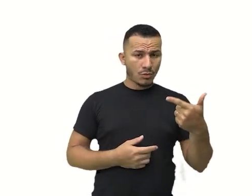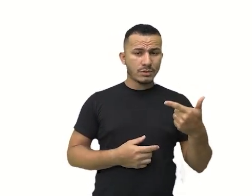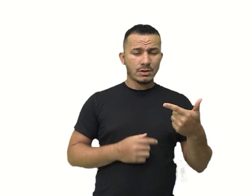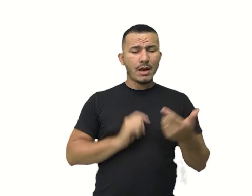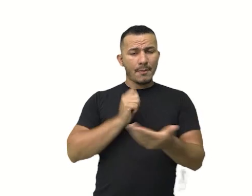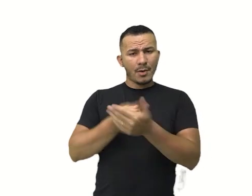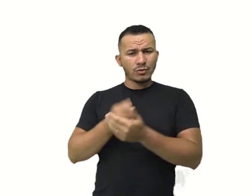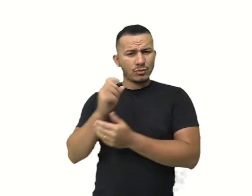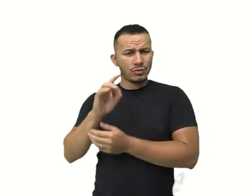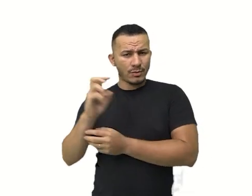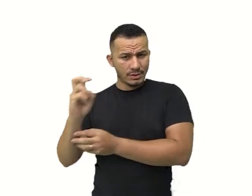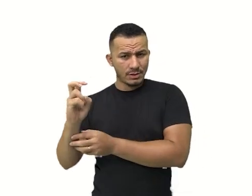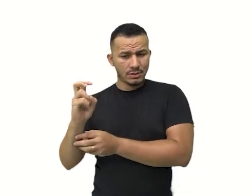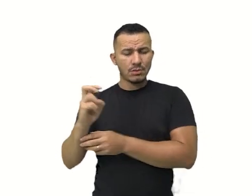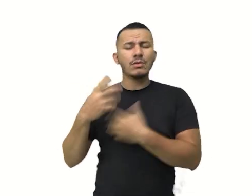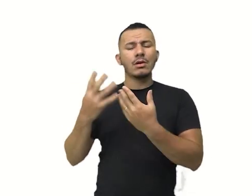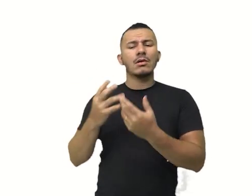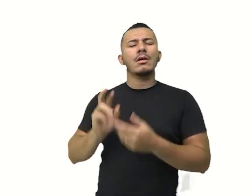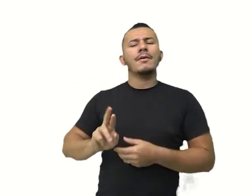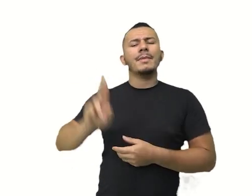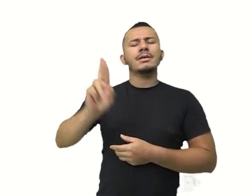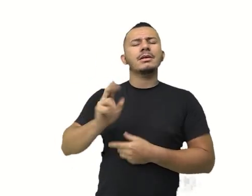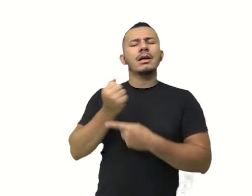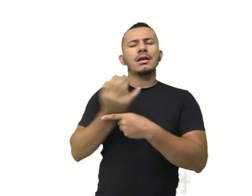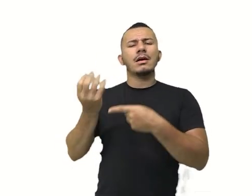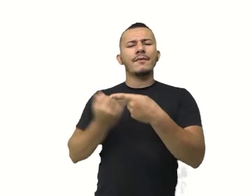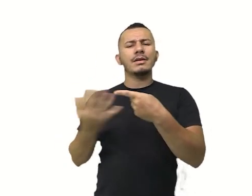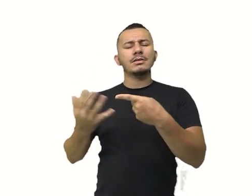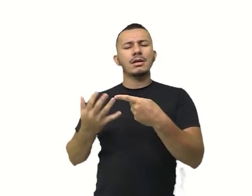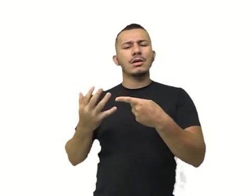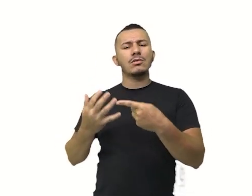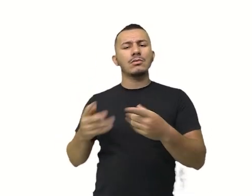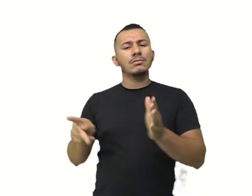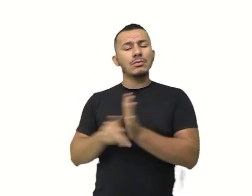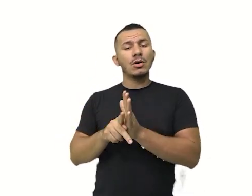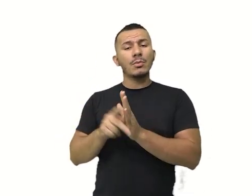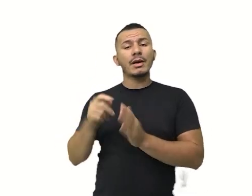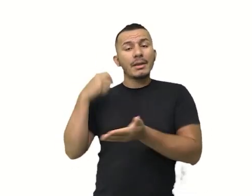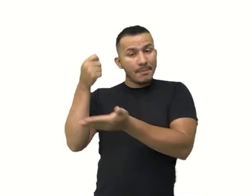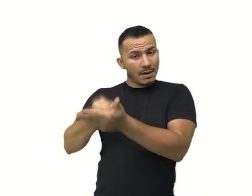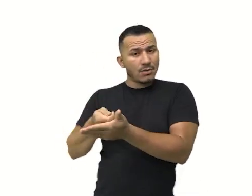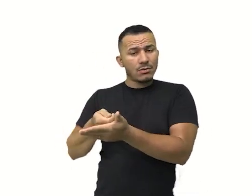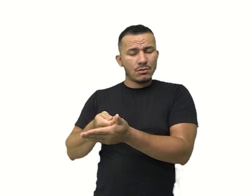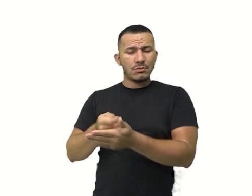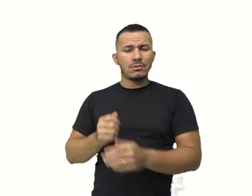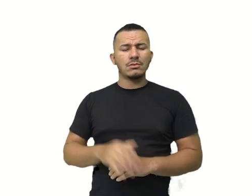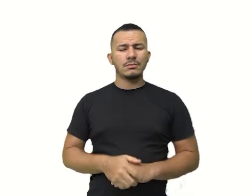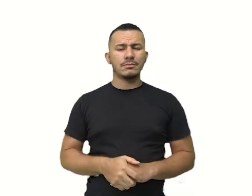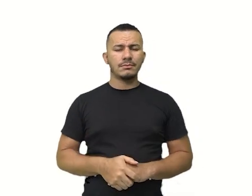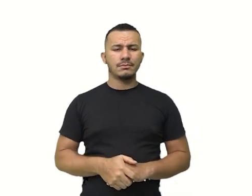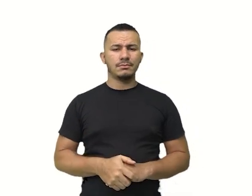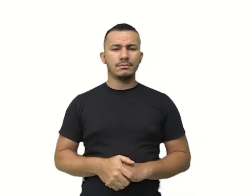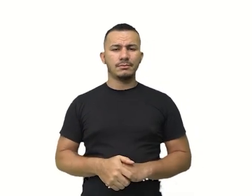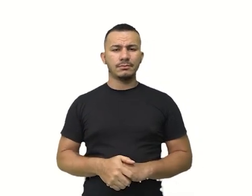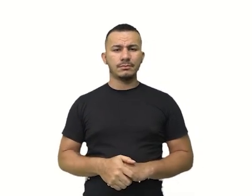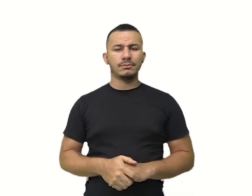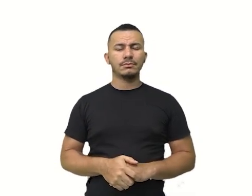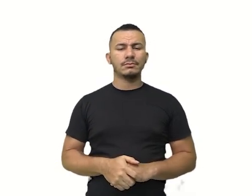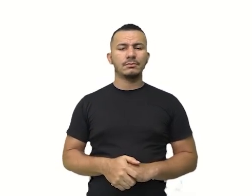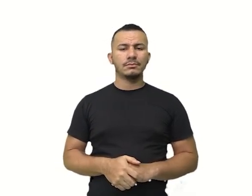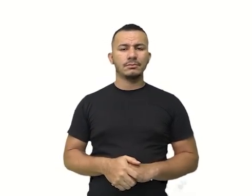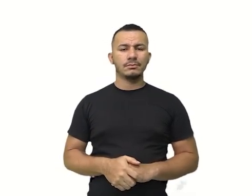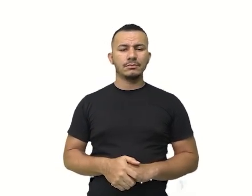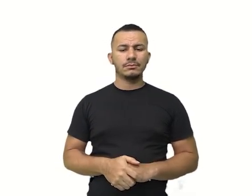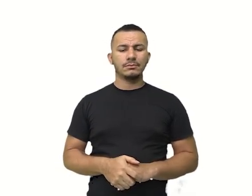5, a fração que representa, atenção, pessoal, a quantidade que ele pagou, a fração que representa a quantidade que ele